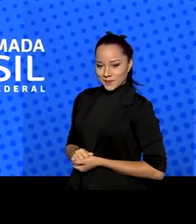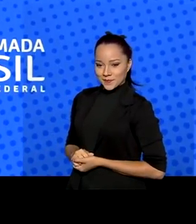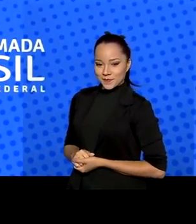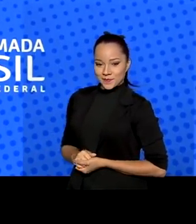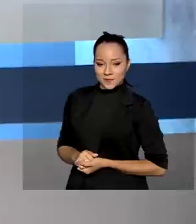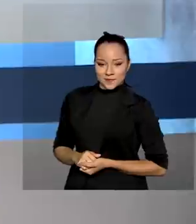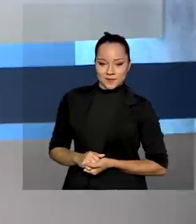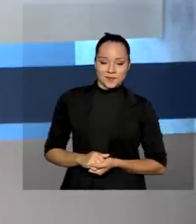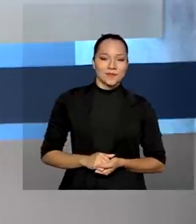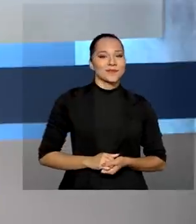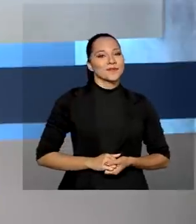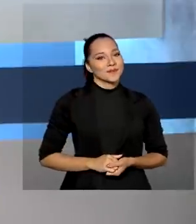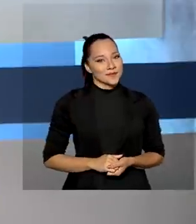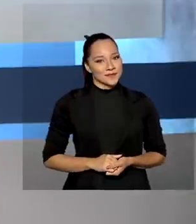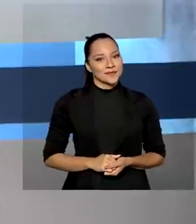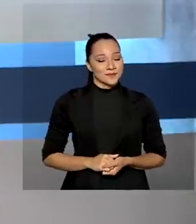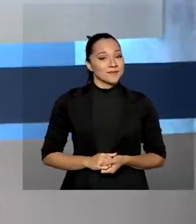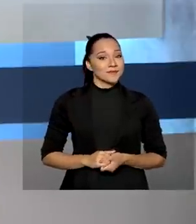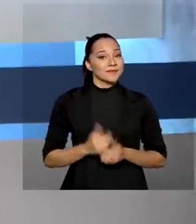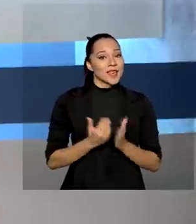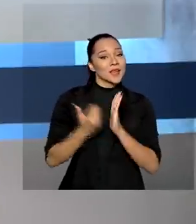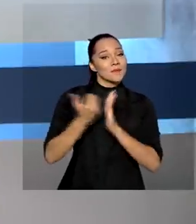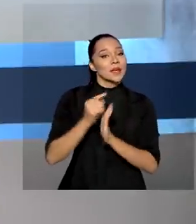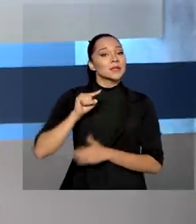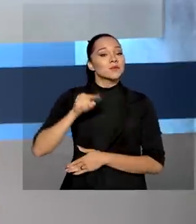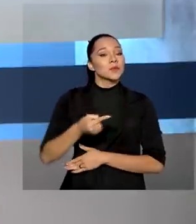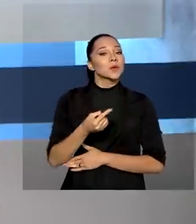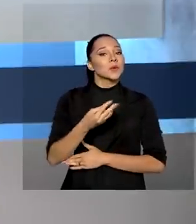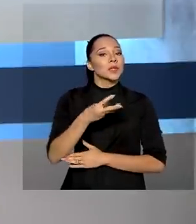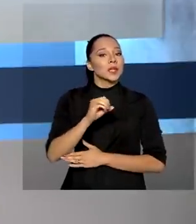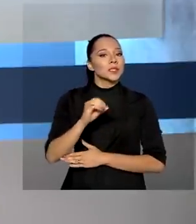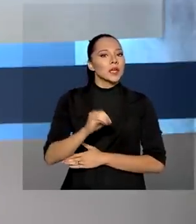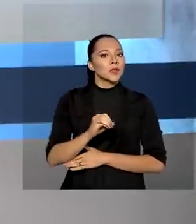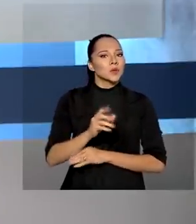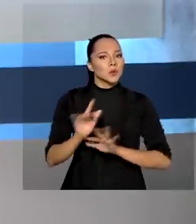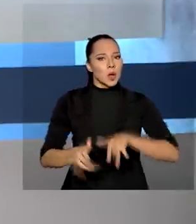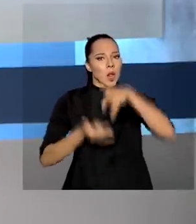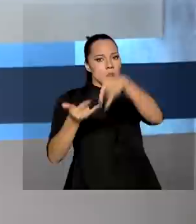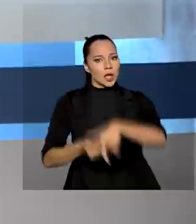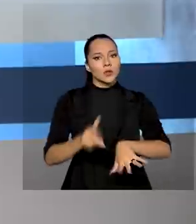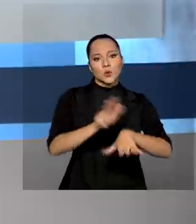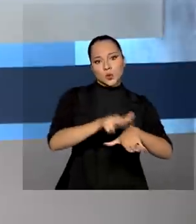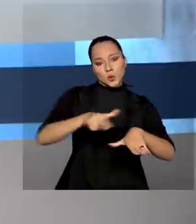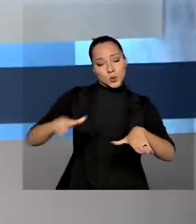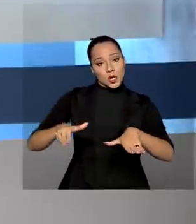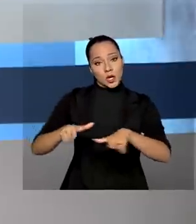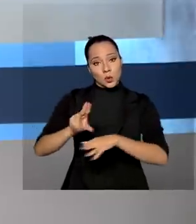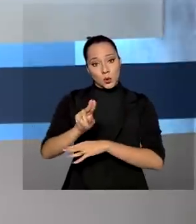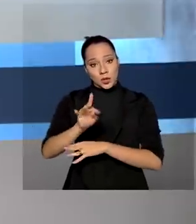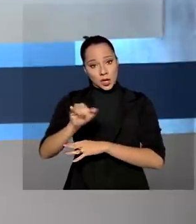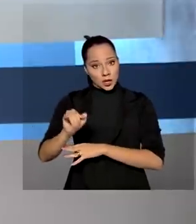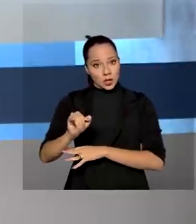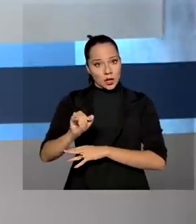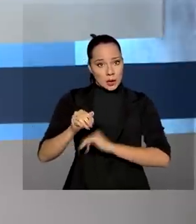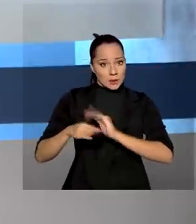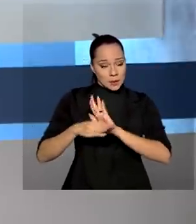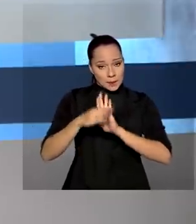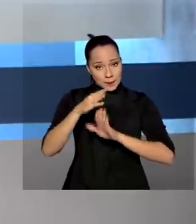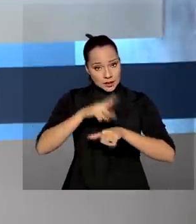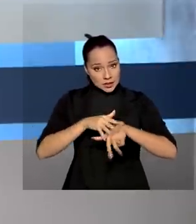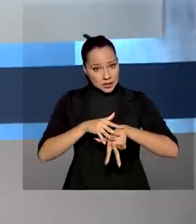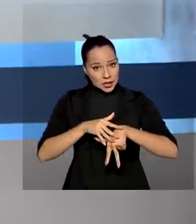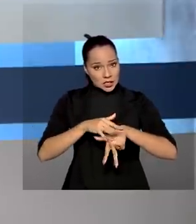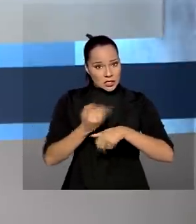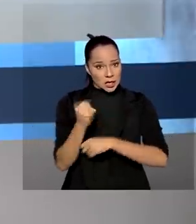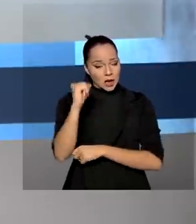vacinada eu e mais mil e 300 leitos de UTI para atendimento de pacientes graves com covid-19 foram